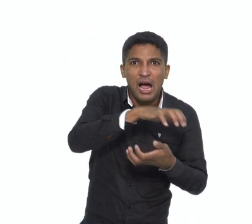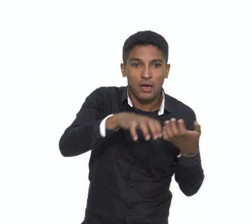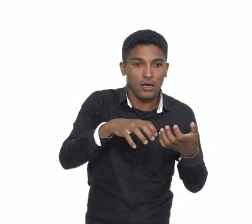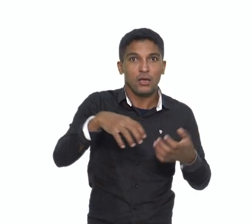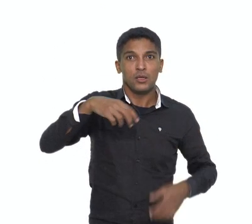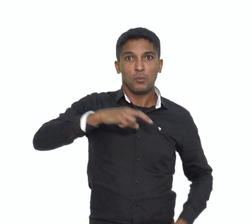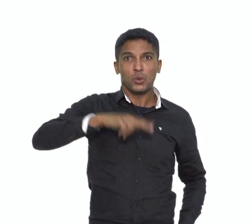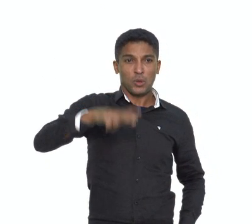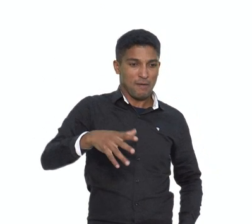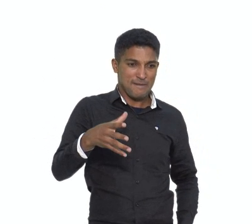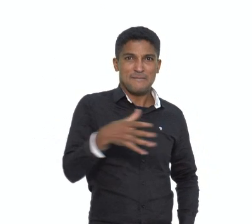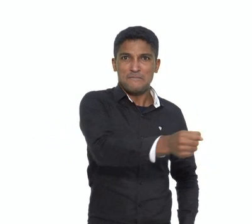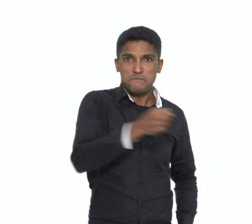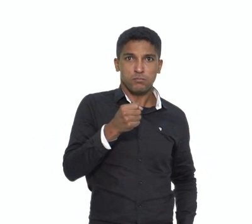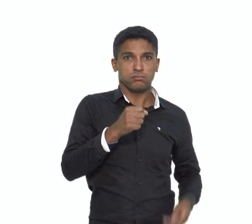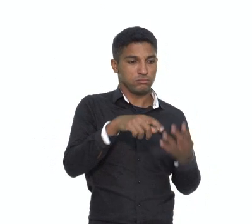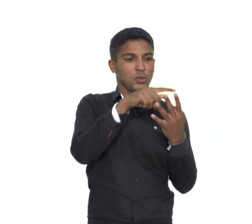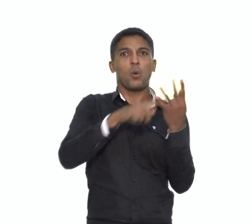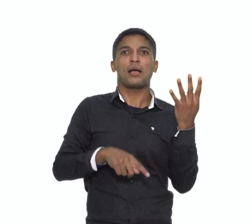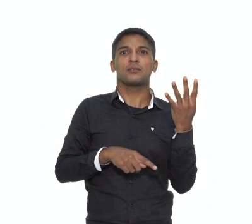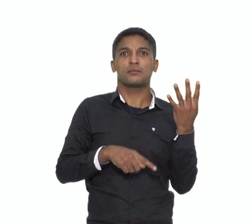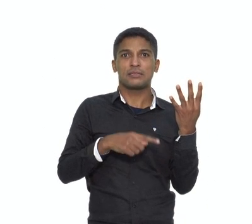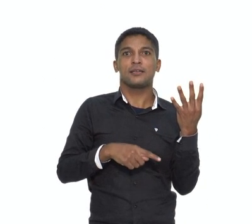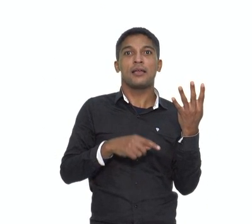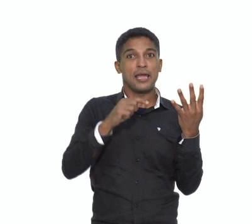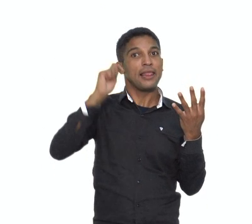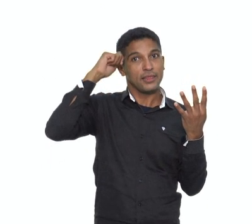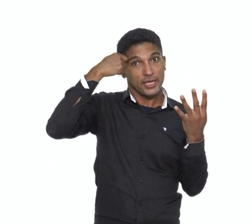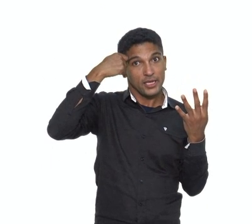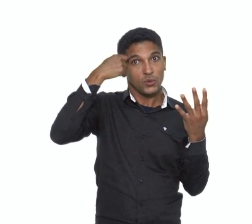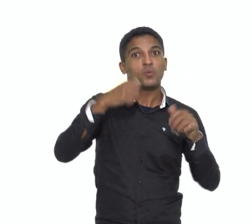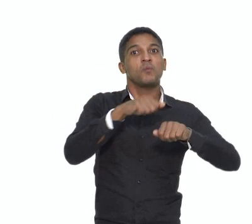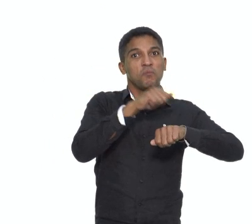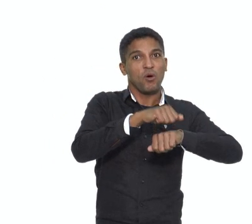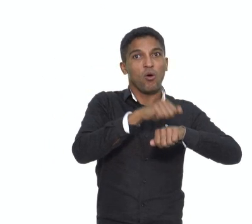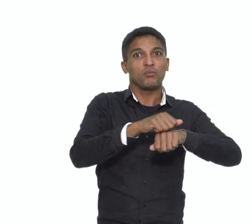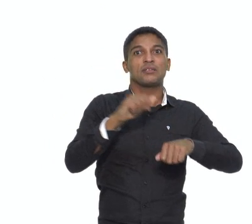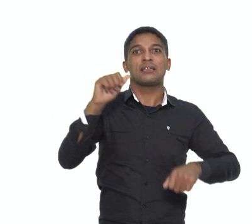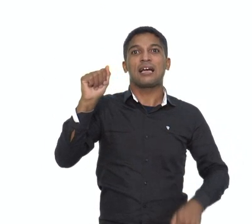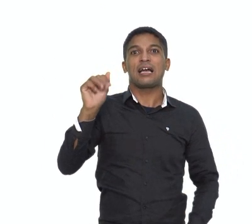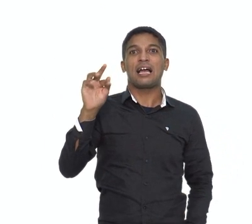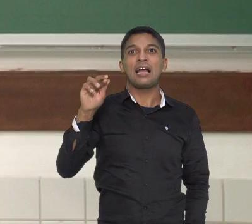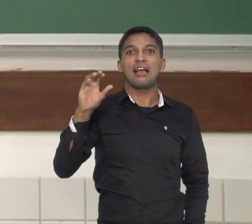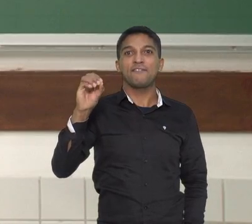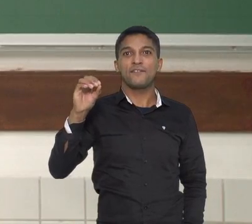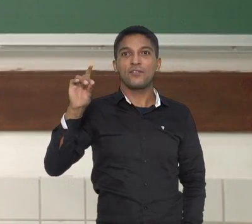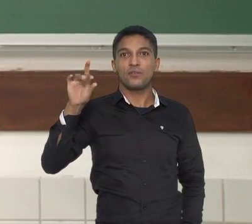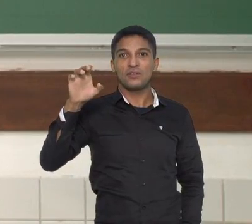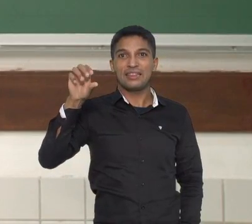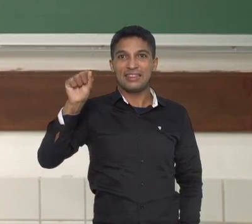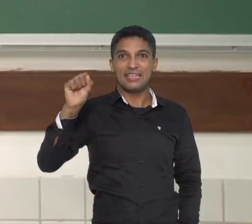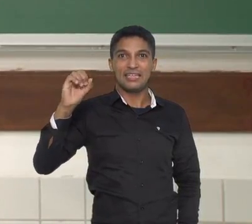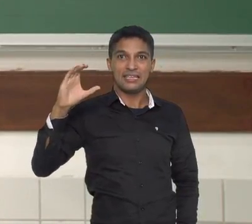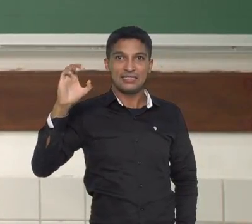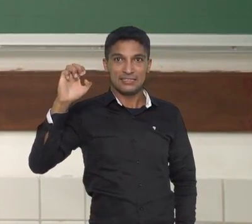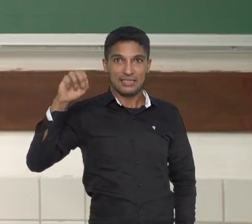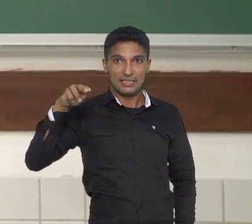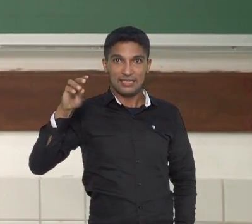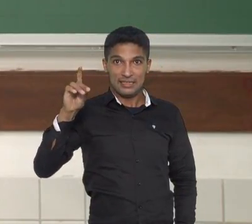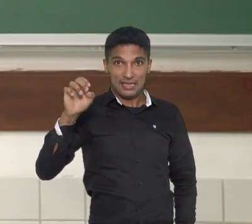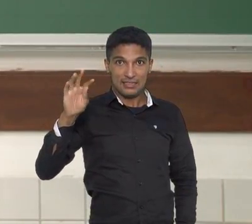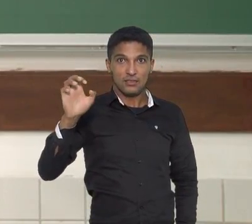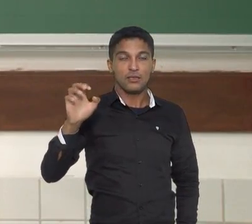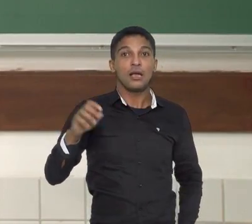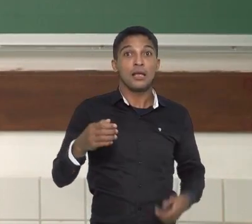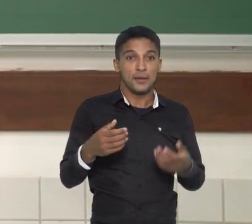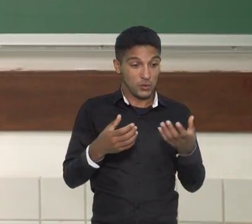todos afrodescendentes e pobres. Tá? Aqui, gente, eu quero explicar esse detalhe